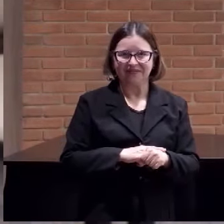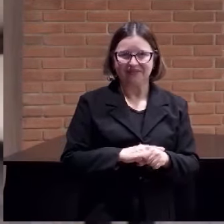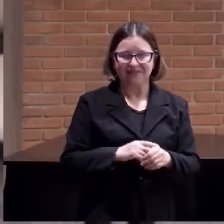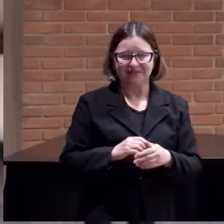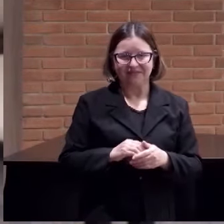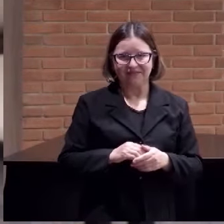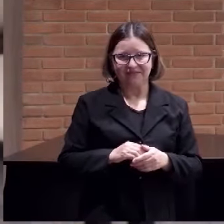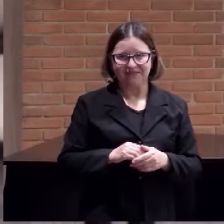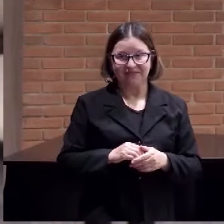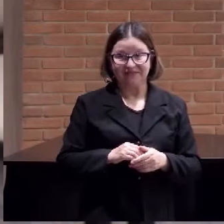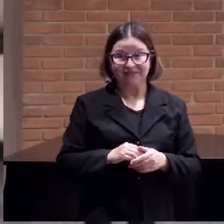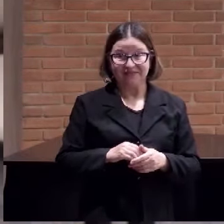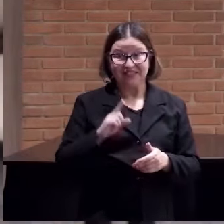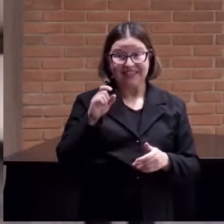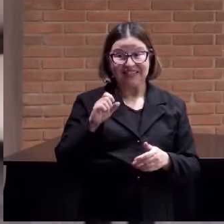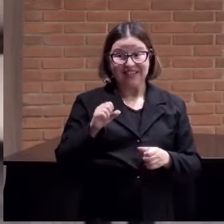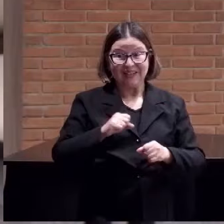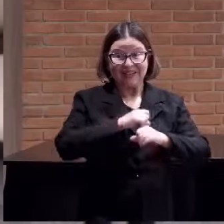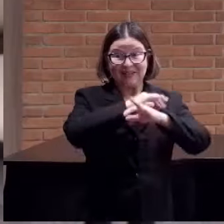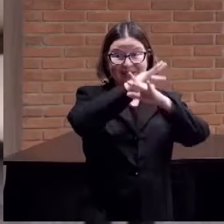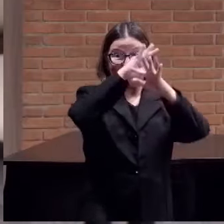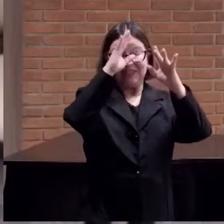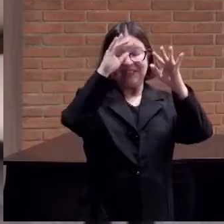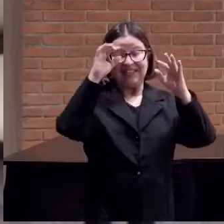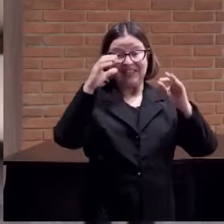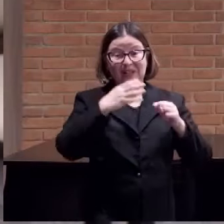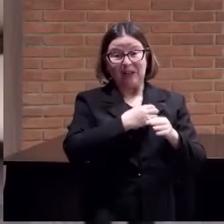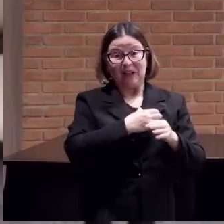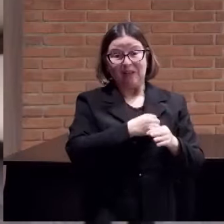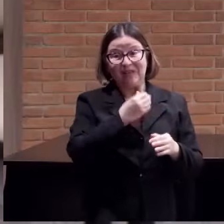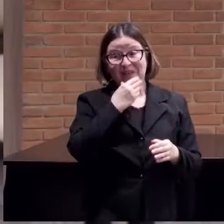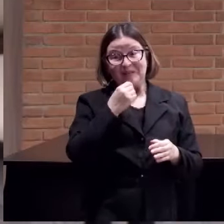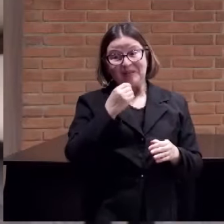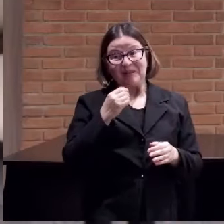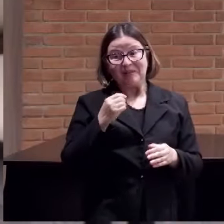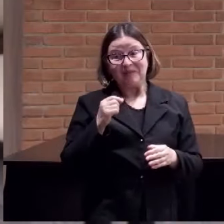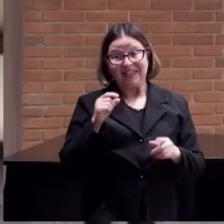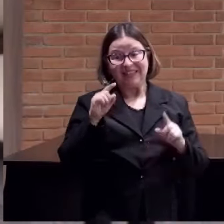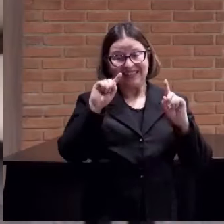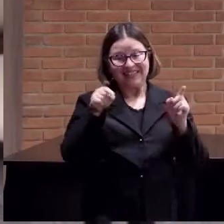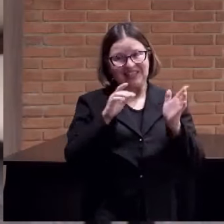de ser glorificado o Filho do Homem. E o versículo 27.